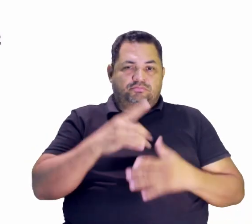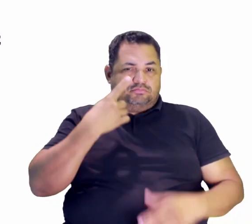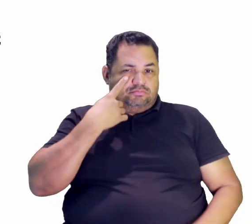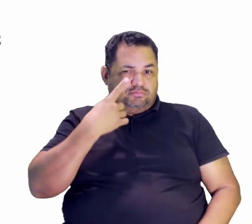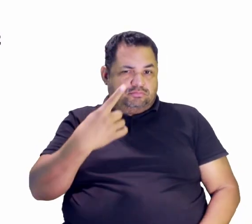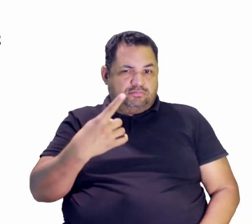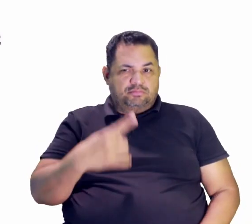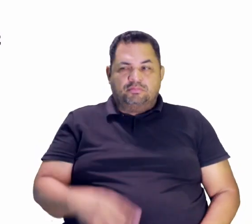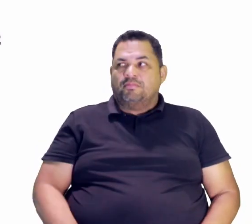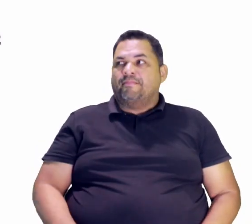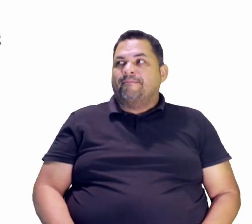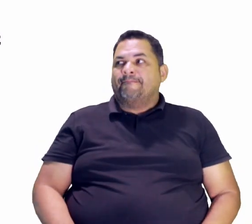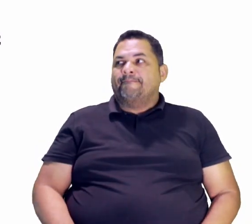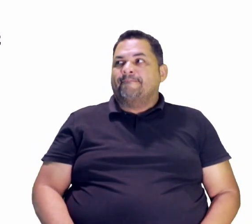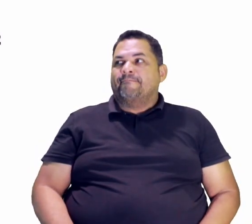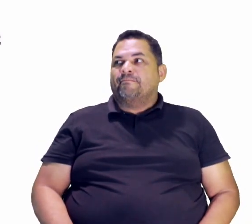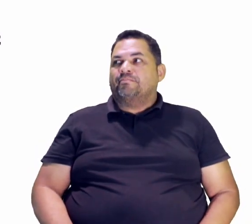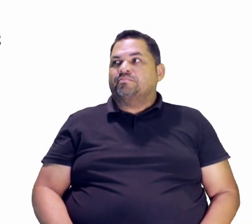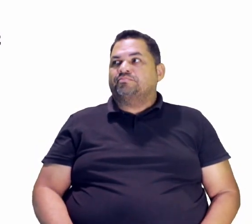fica aí.